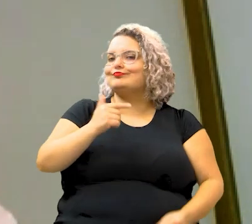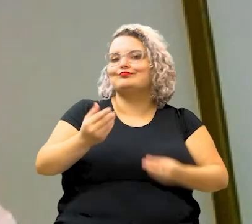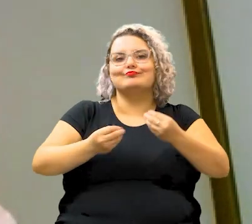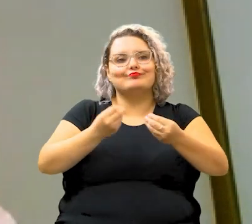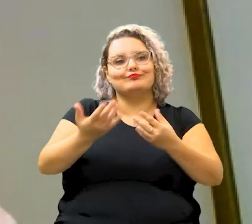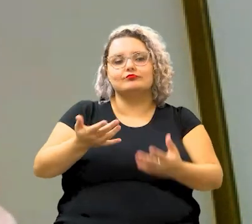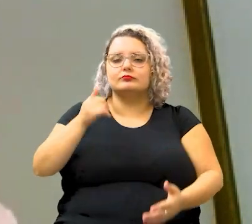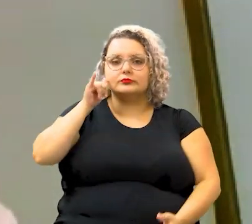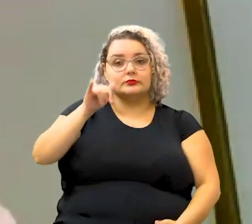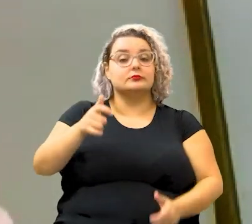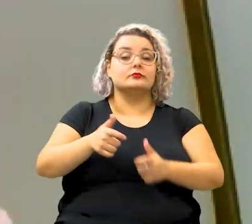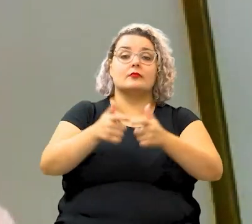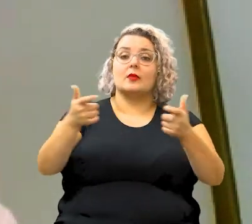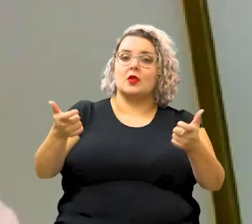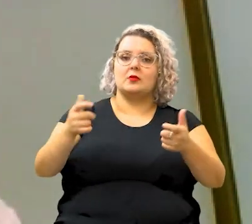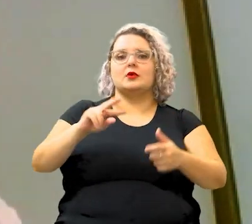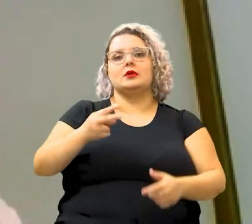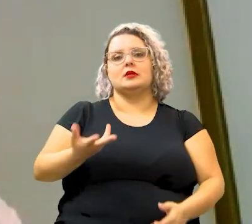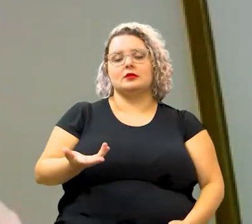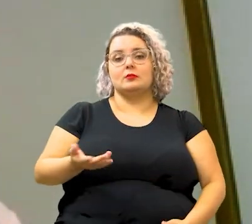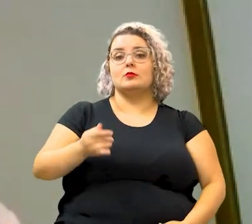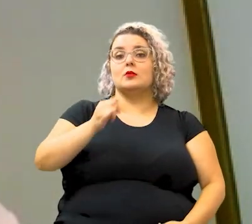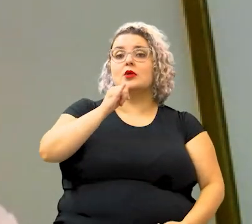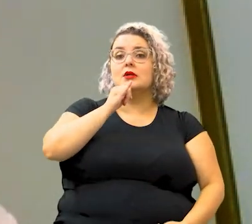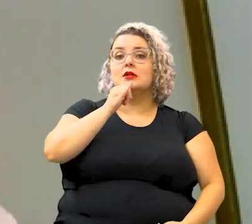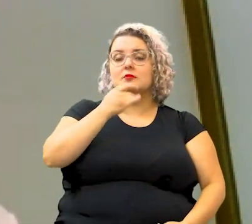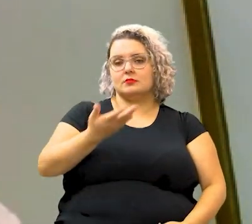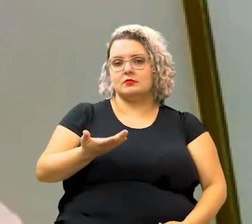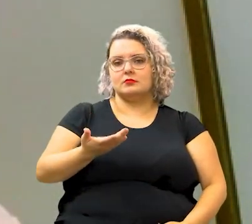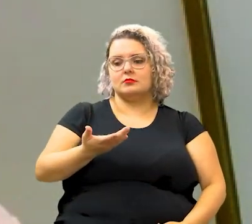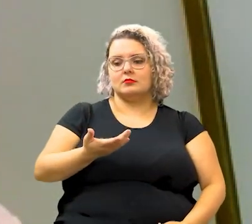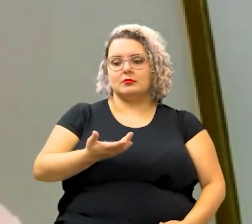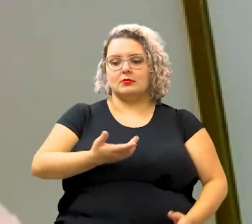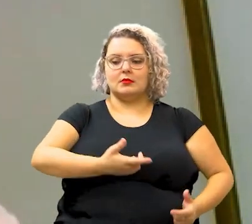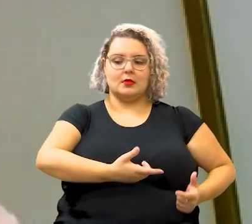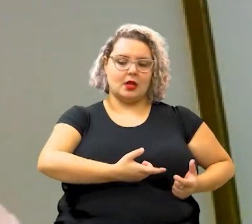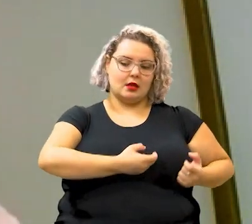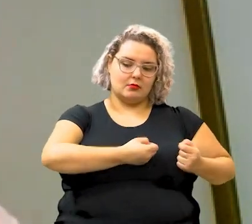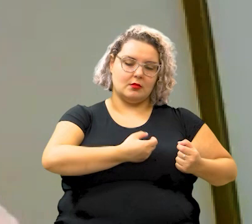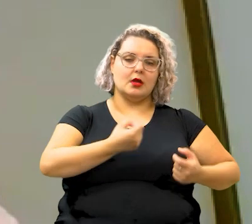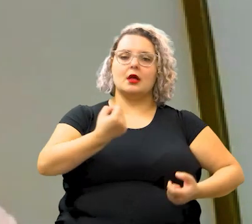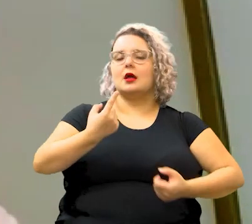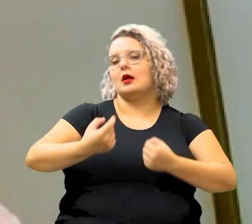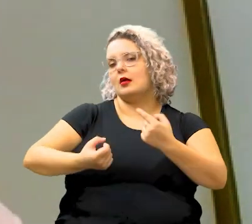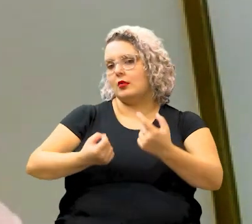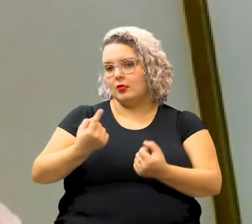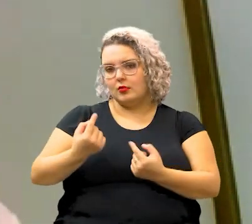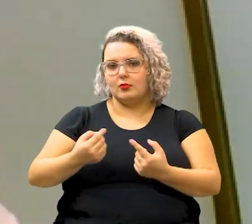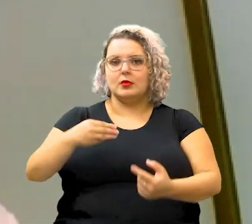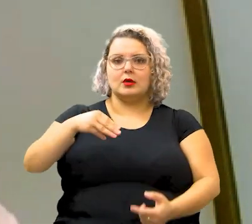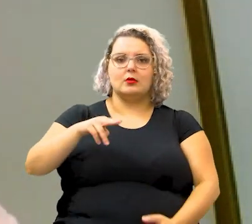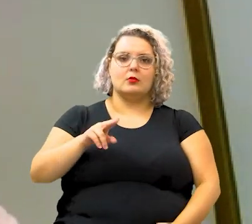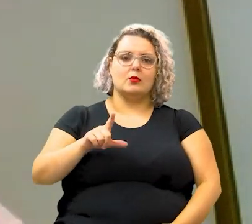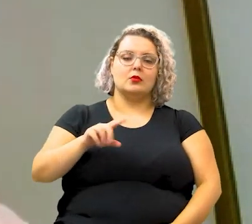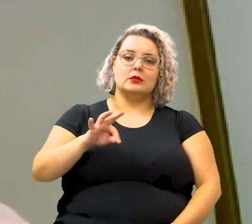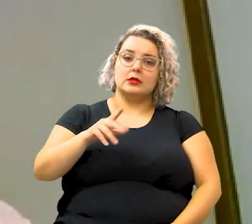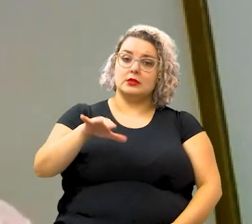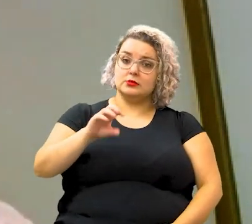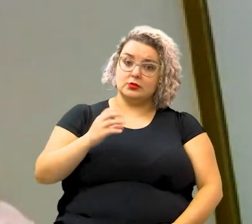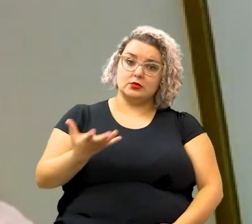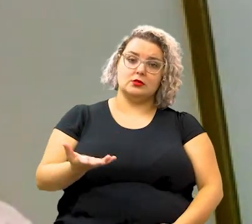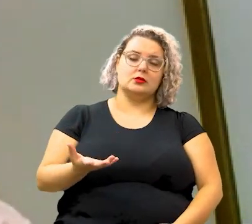como atuar, na grande maioria das vezes, né? Por exemplo, para a mama, a gente já conhece algumas mutações, que a gente pode